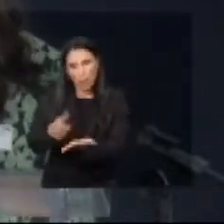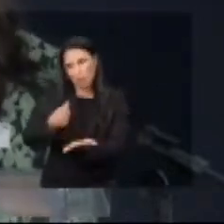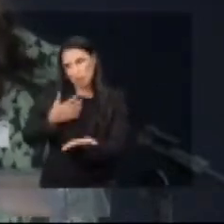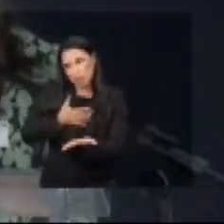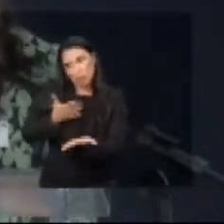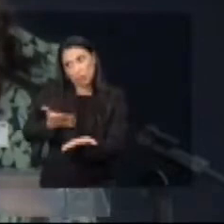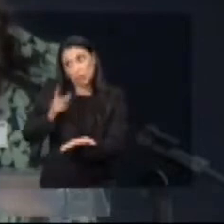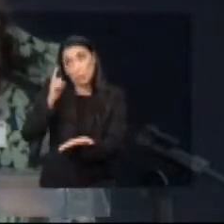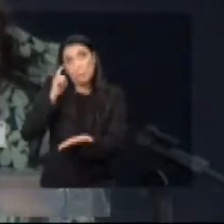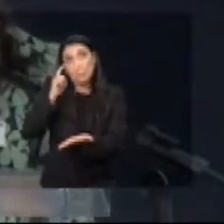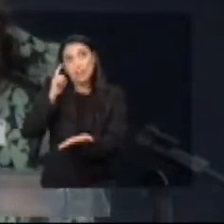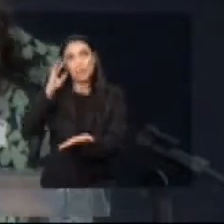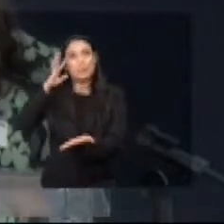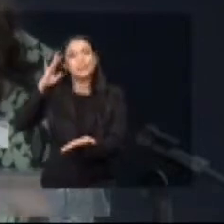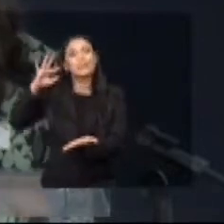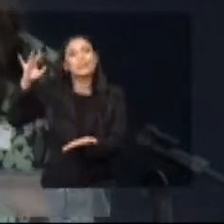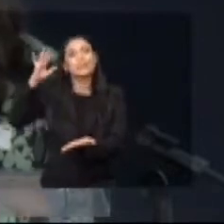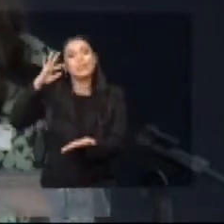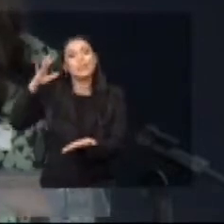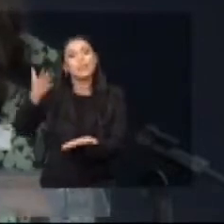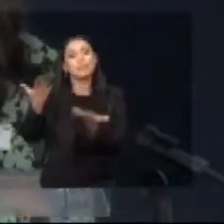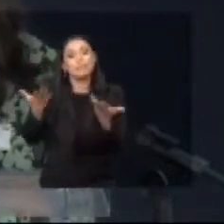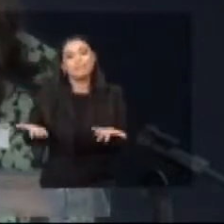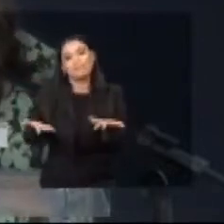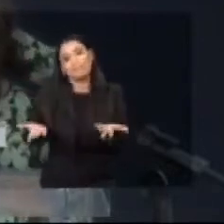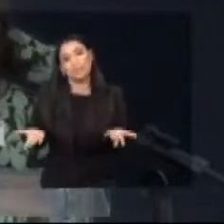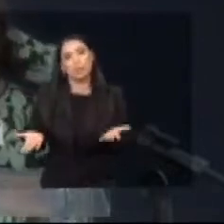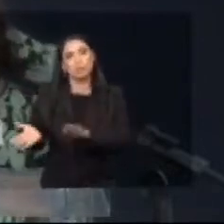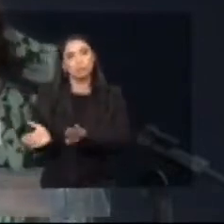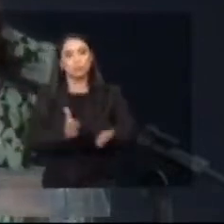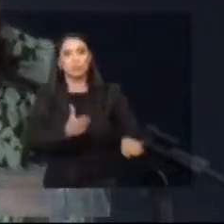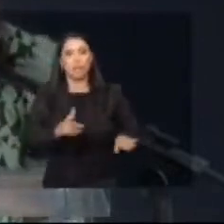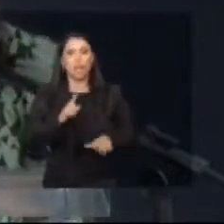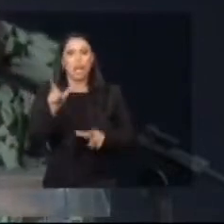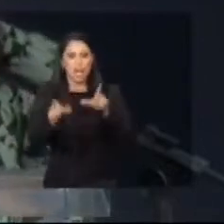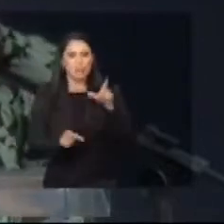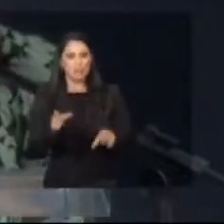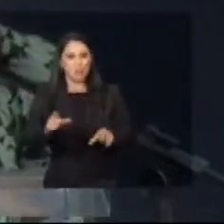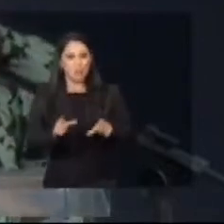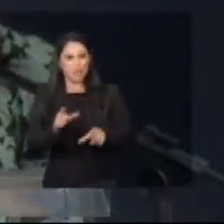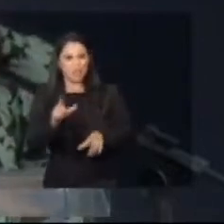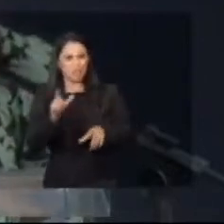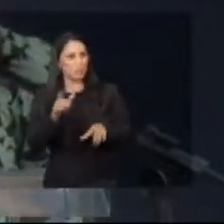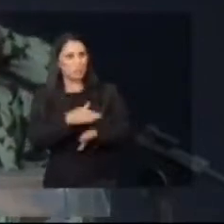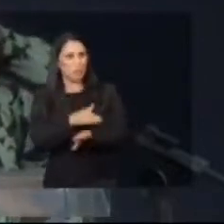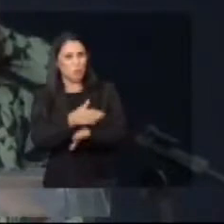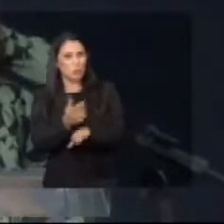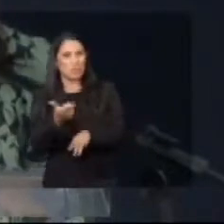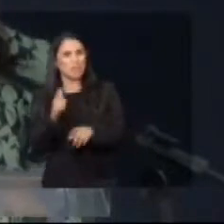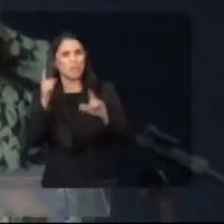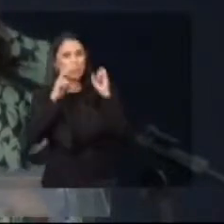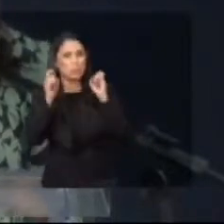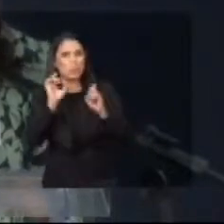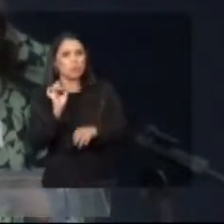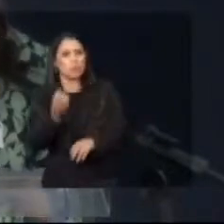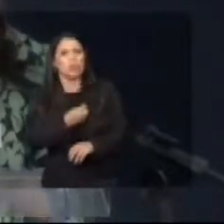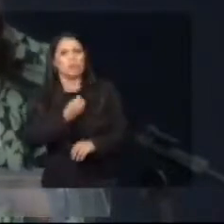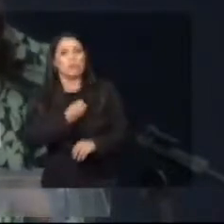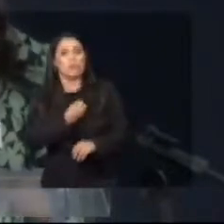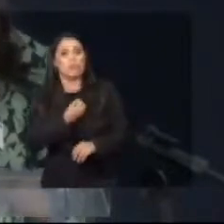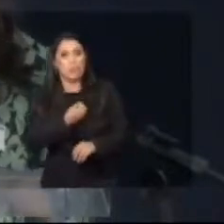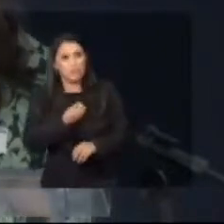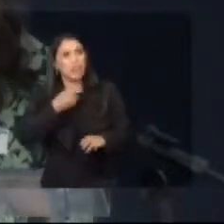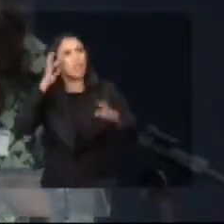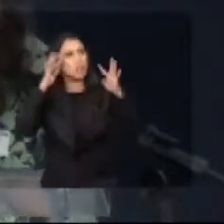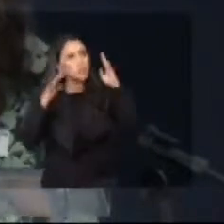eu penso faz de conta que eu tô sonhando o que nos chama atenção para o fato de que as pessoas na rua também não tem que estar preocupados apenas com a sobrevivência elas querem